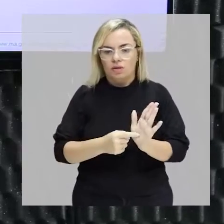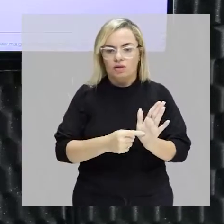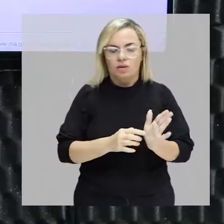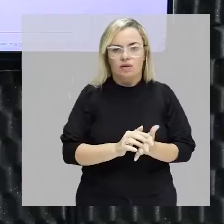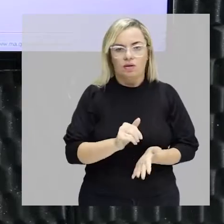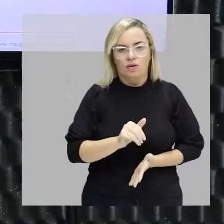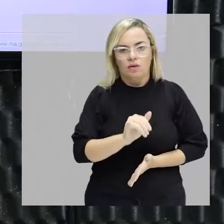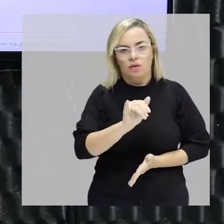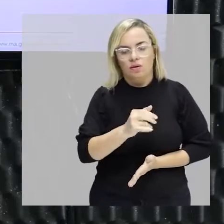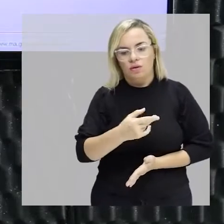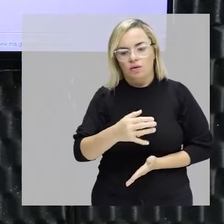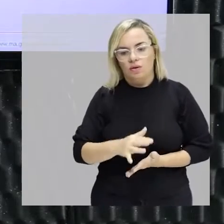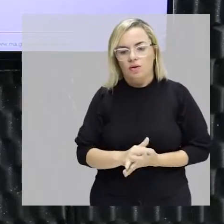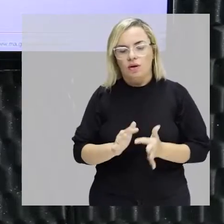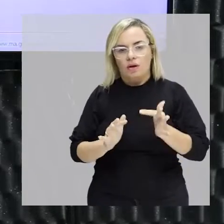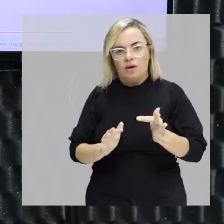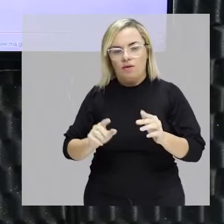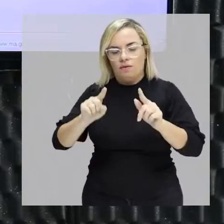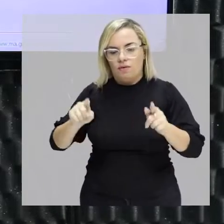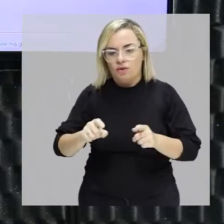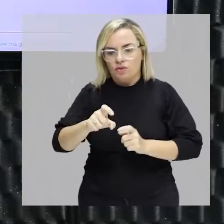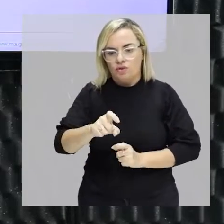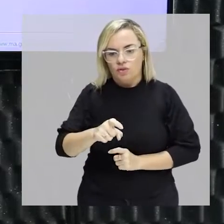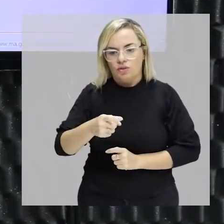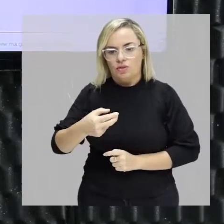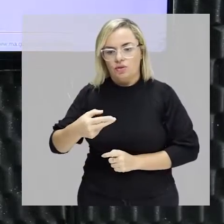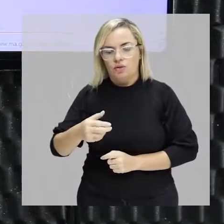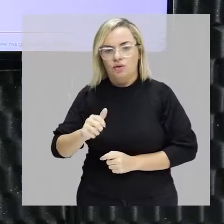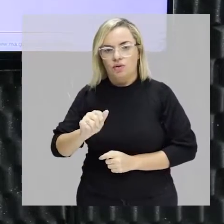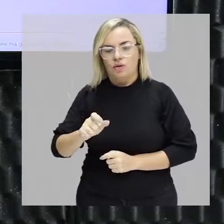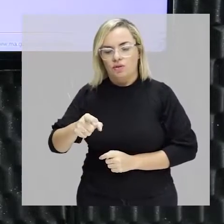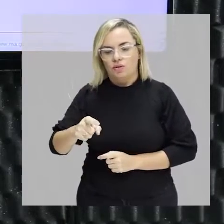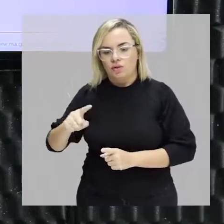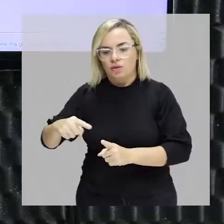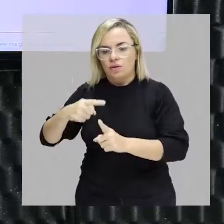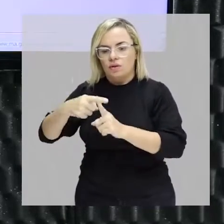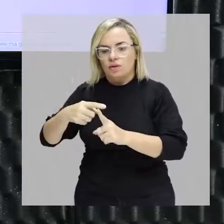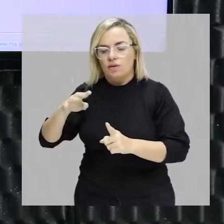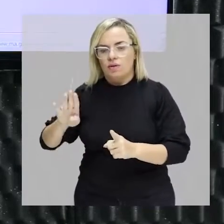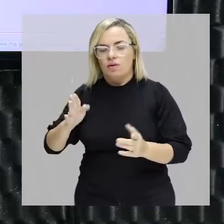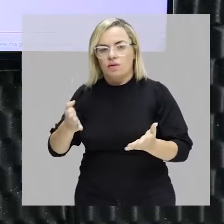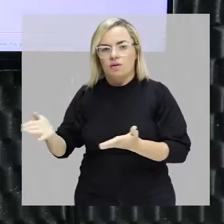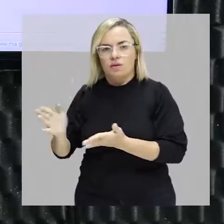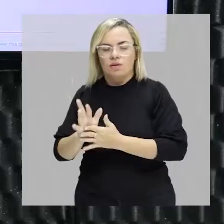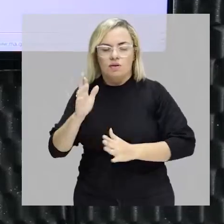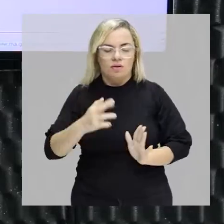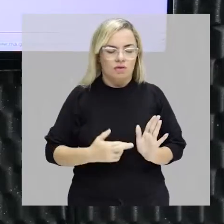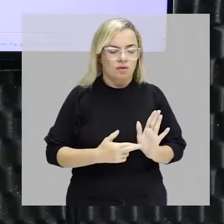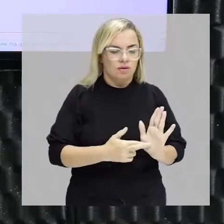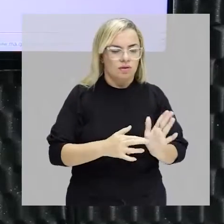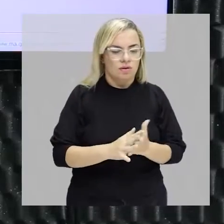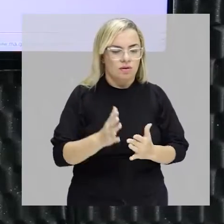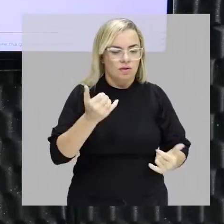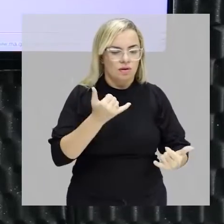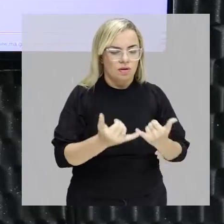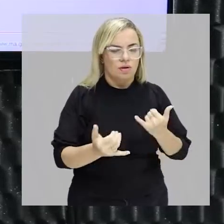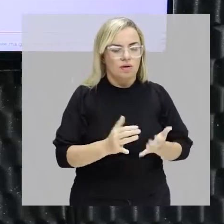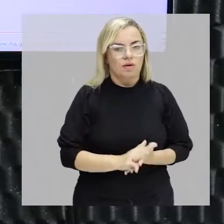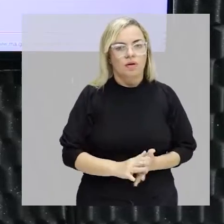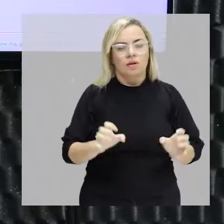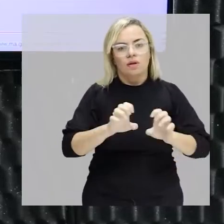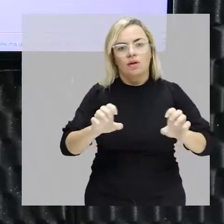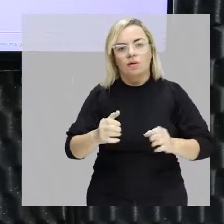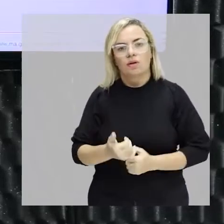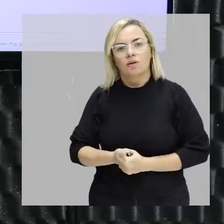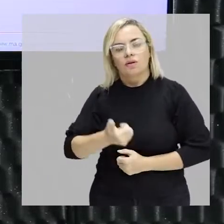vezes x mais b. Perceba que até pela representação aqui, parece muito com a equação do primeiro grau.